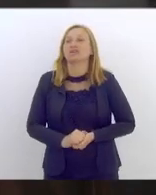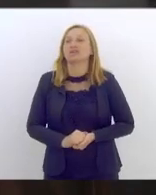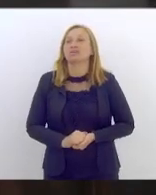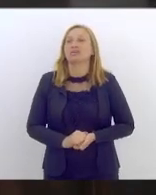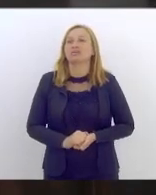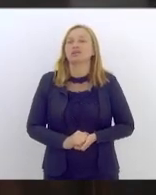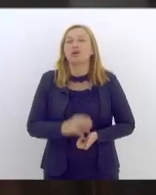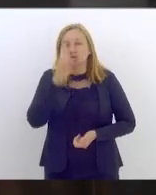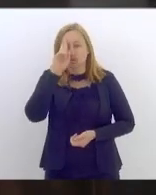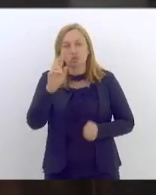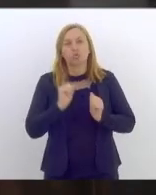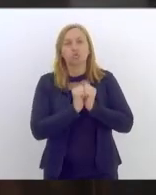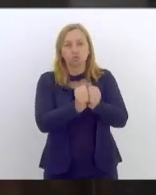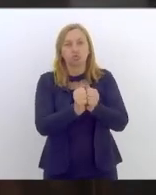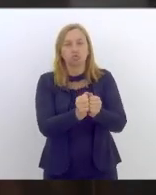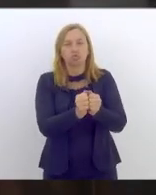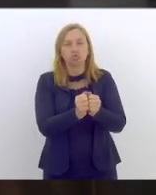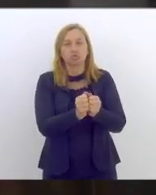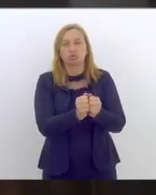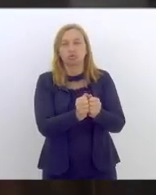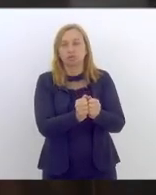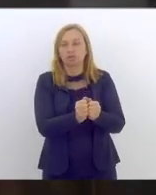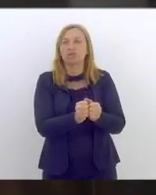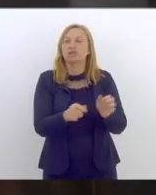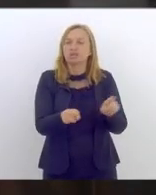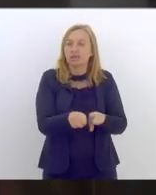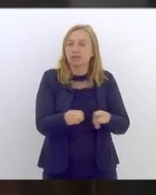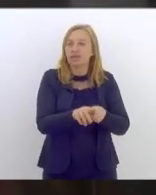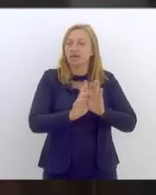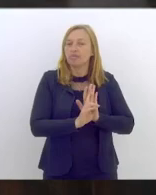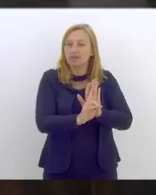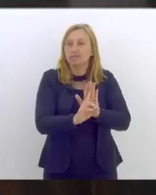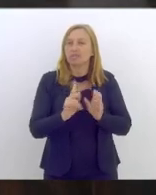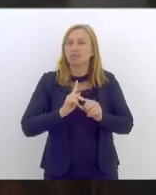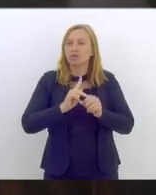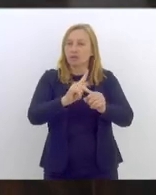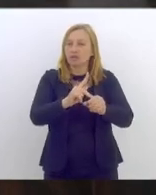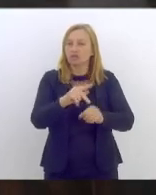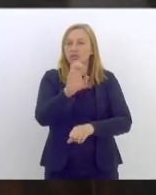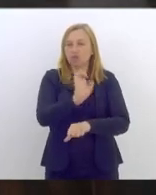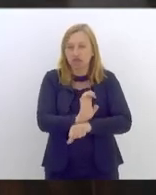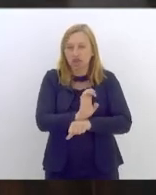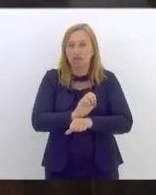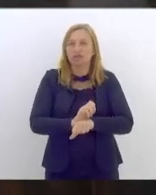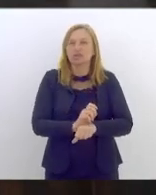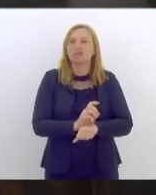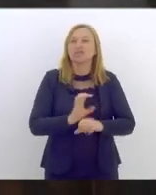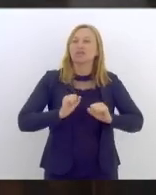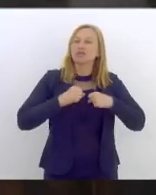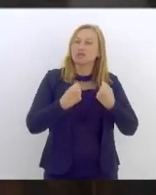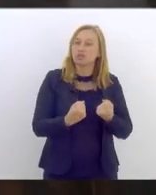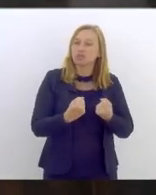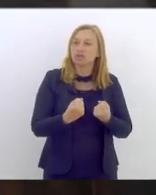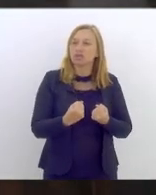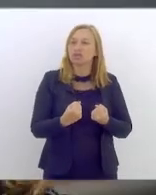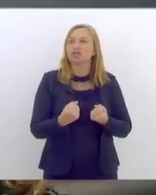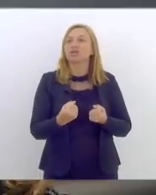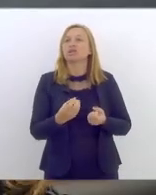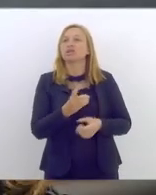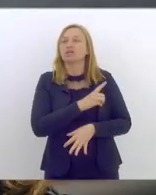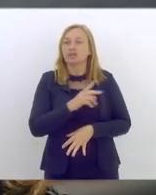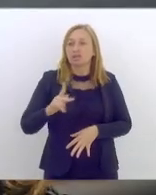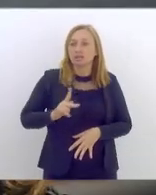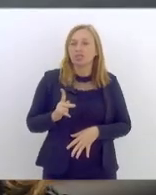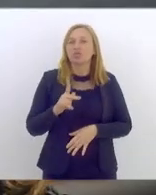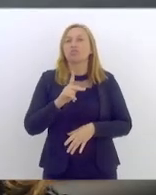o senhor teve conosco assim como representante da procuradoria do estado defensoria Tribunal de Justiça